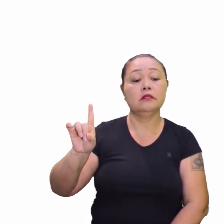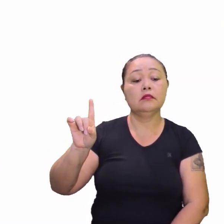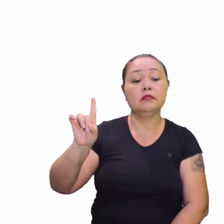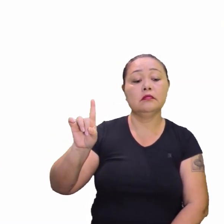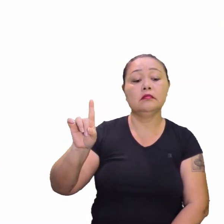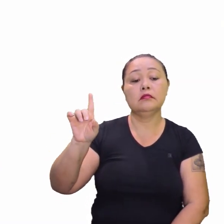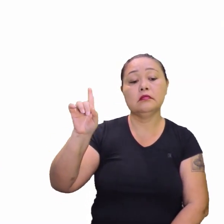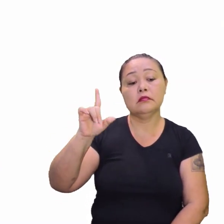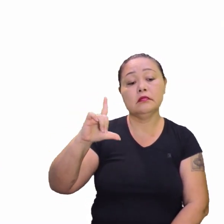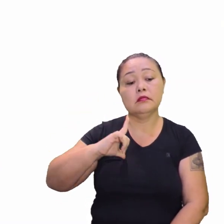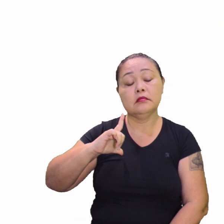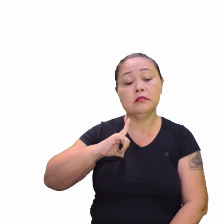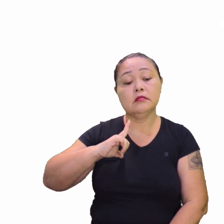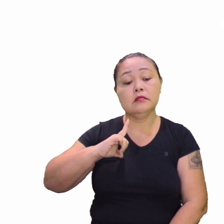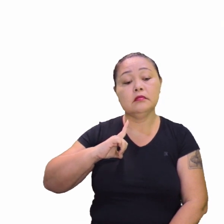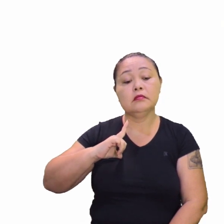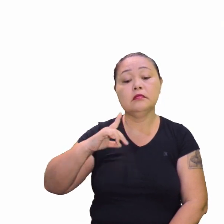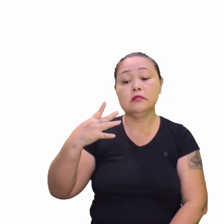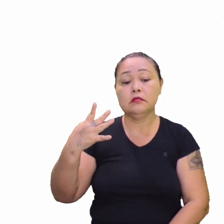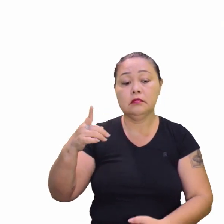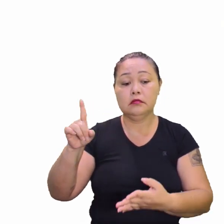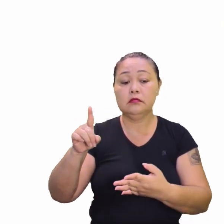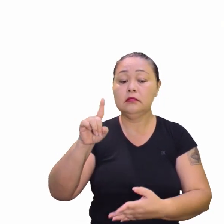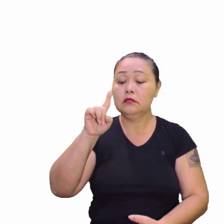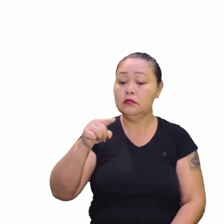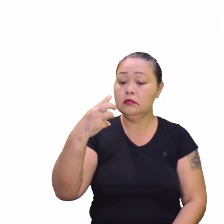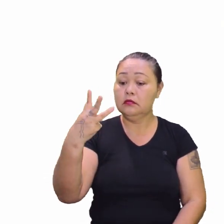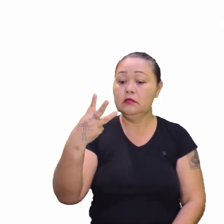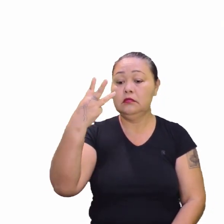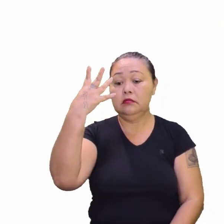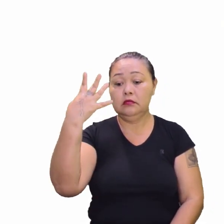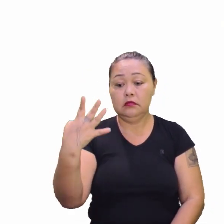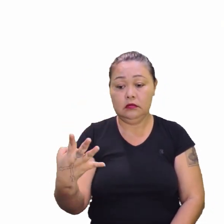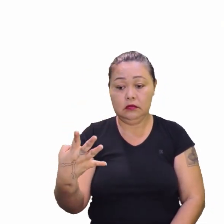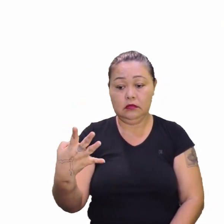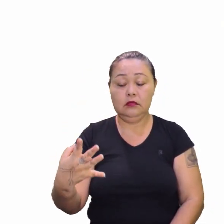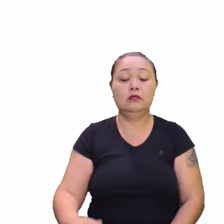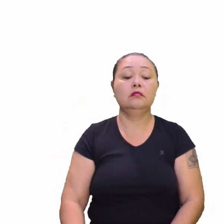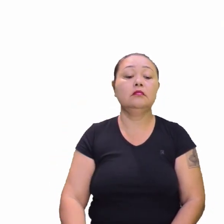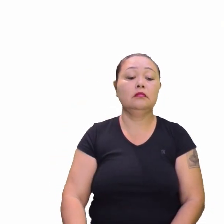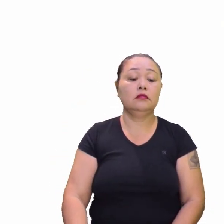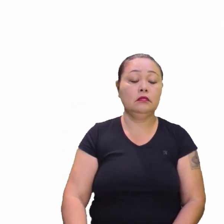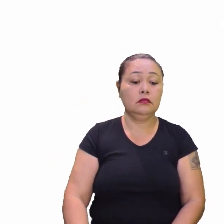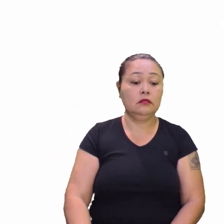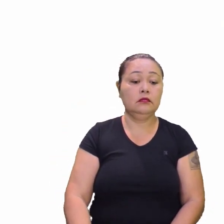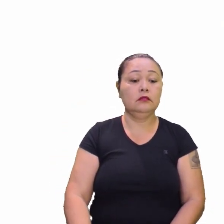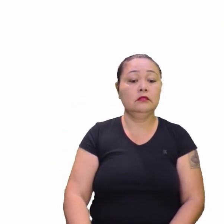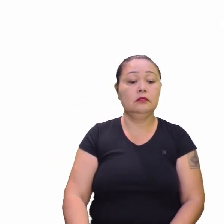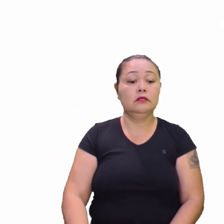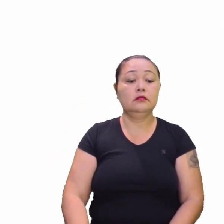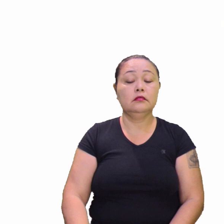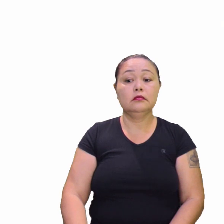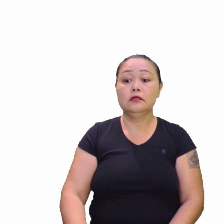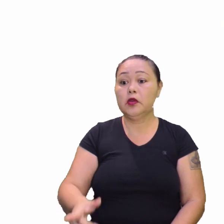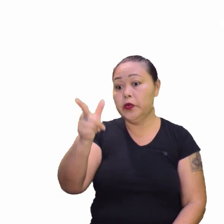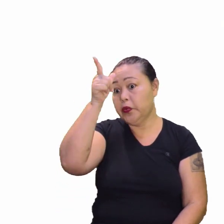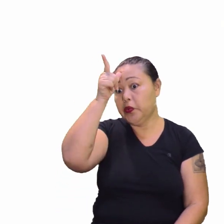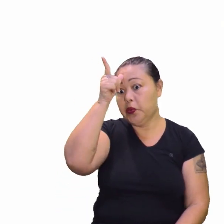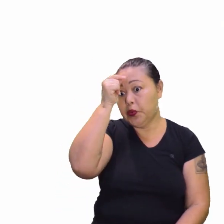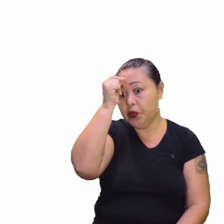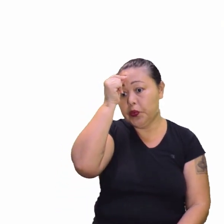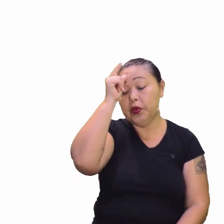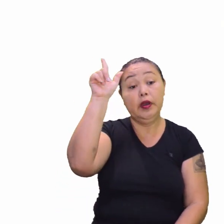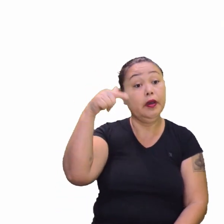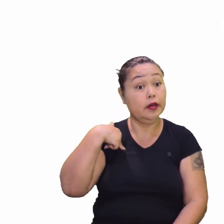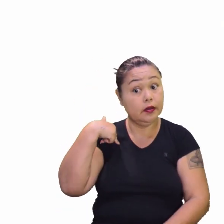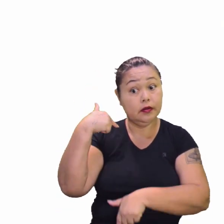4 está correta? Então, só pode ser ela. 1, 3 e 4. Ufa, Rogério, esse deu um